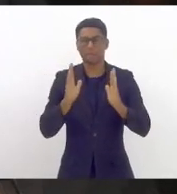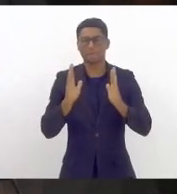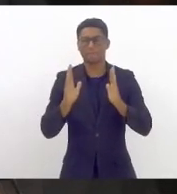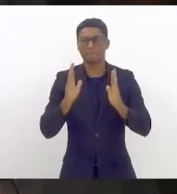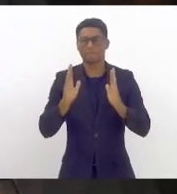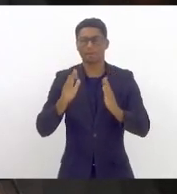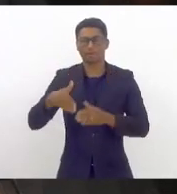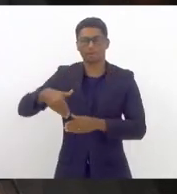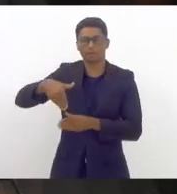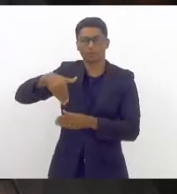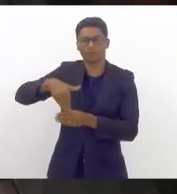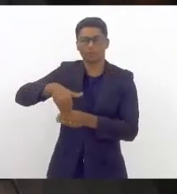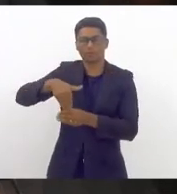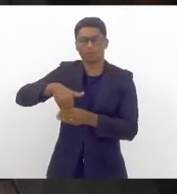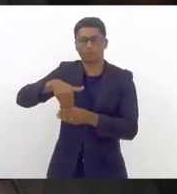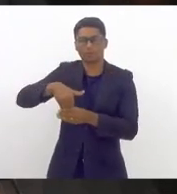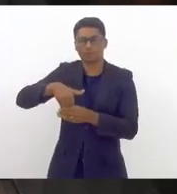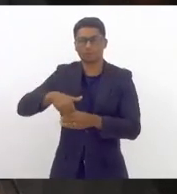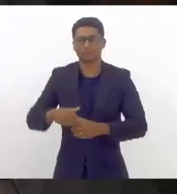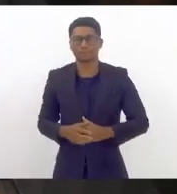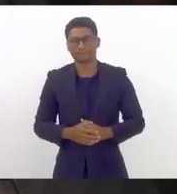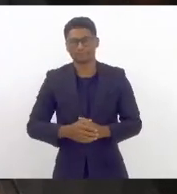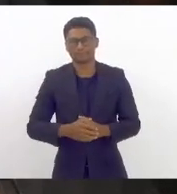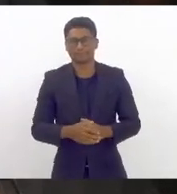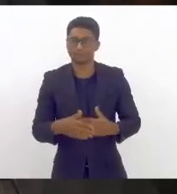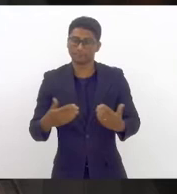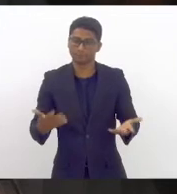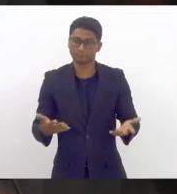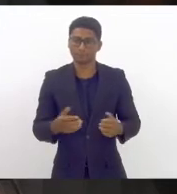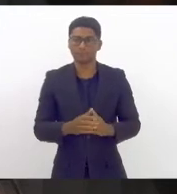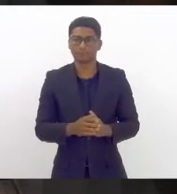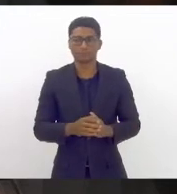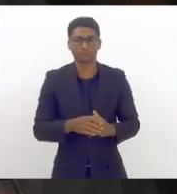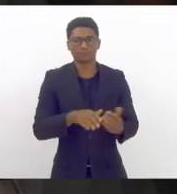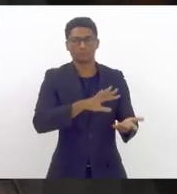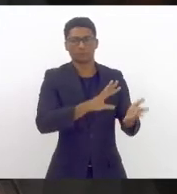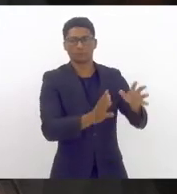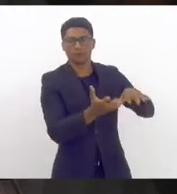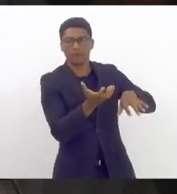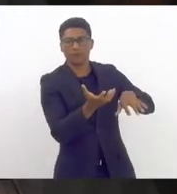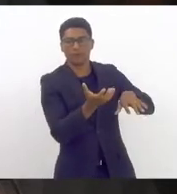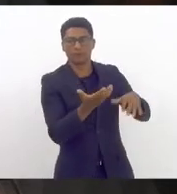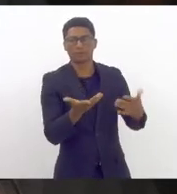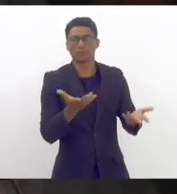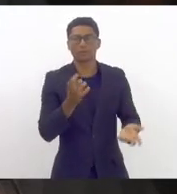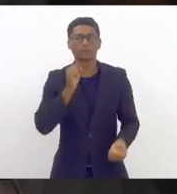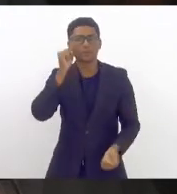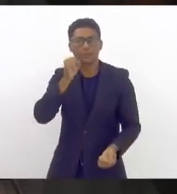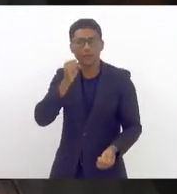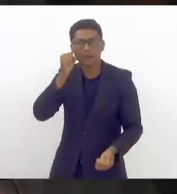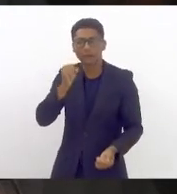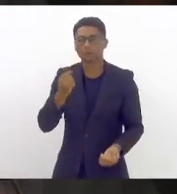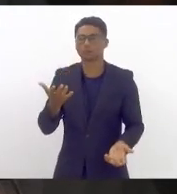as devidas renovações que teve na Câmara Federal e no senado